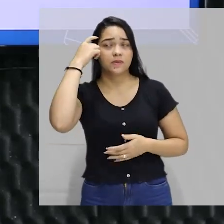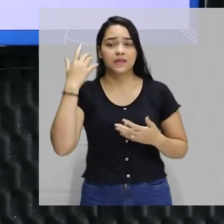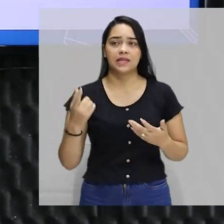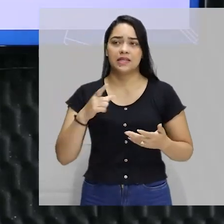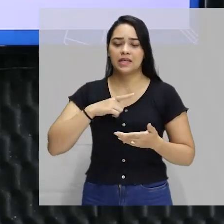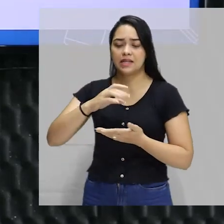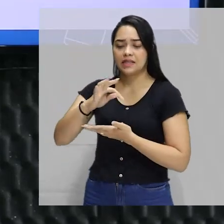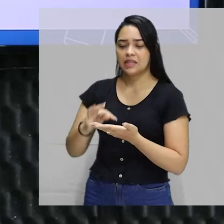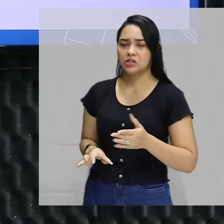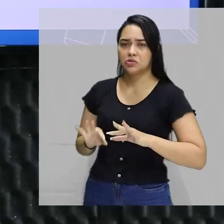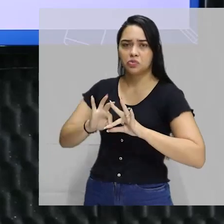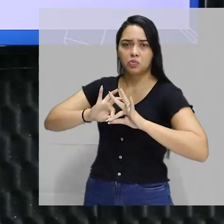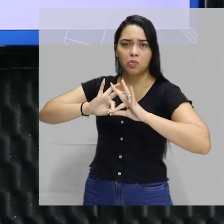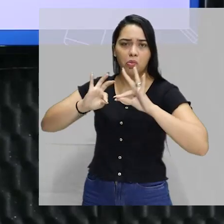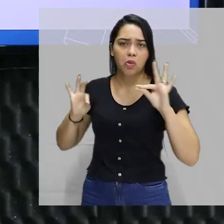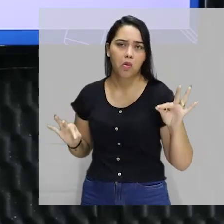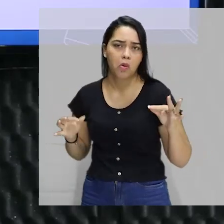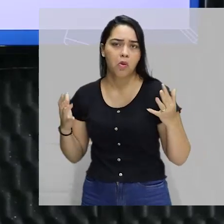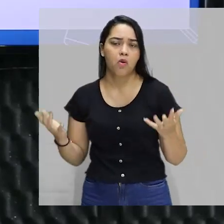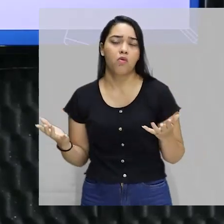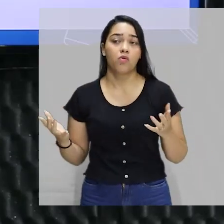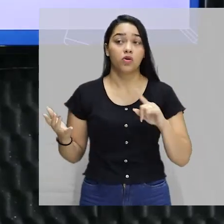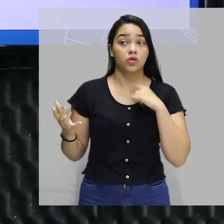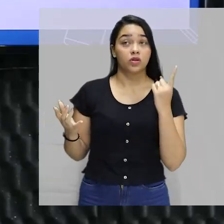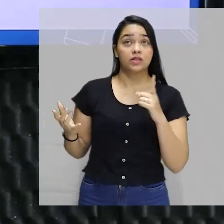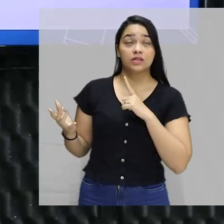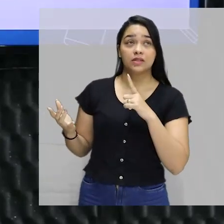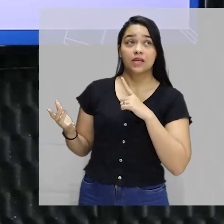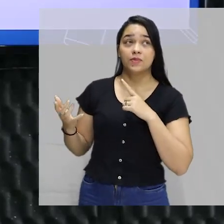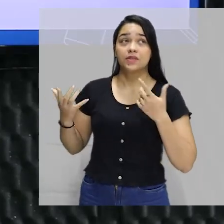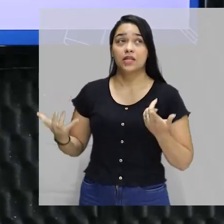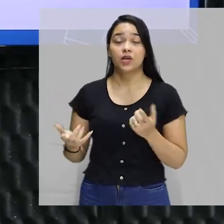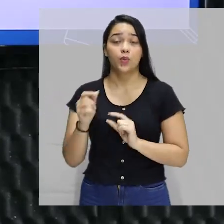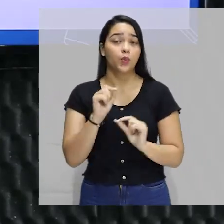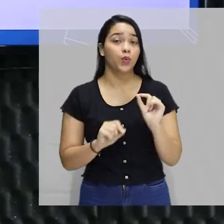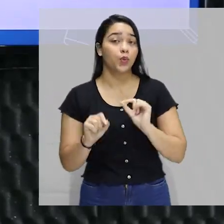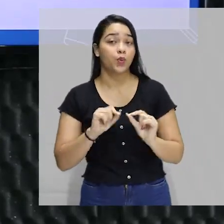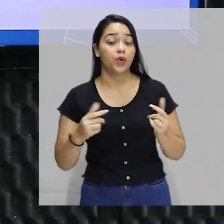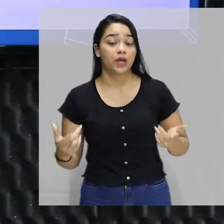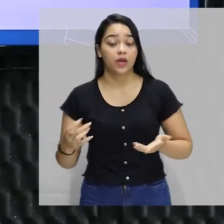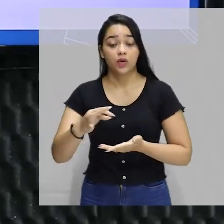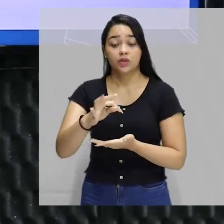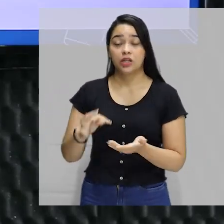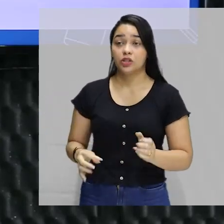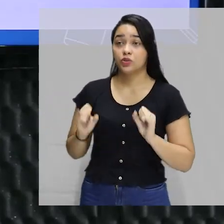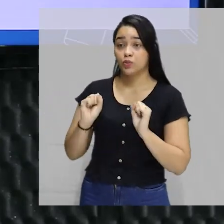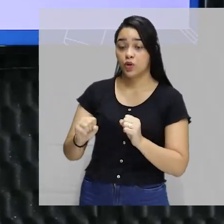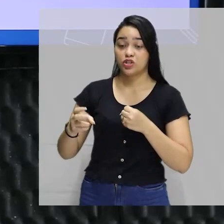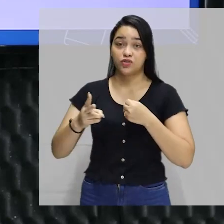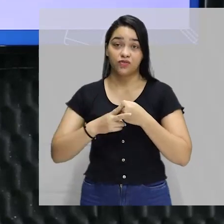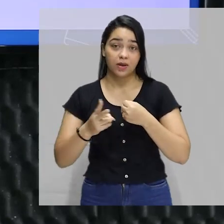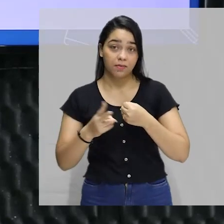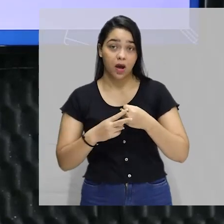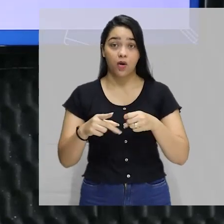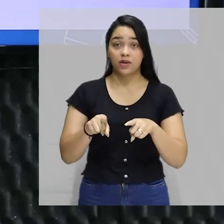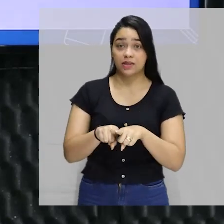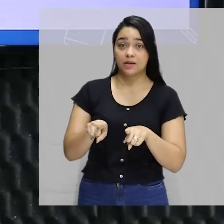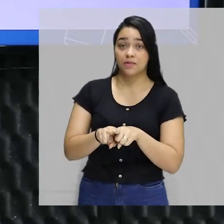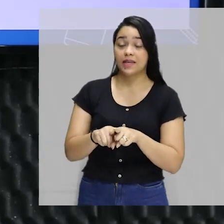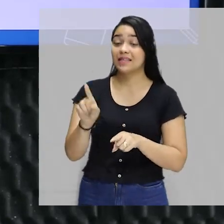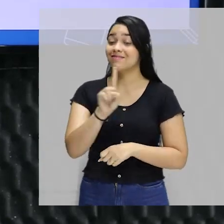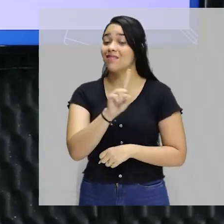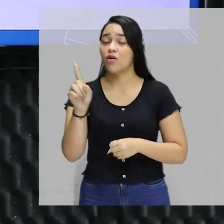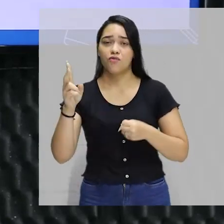aquele texto longo, né? Na verdade, nós temos que ter em mente que o texto ele pode ser verbal e também